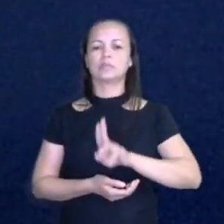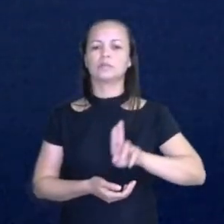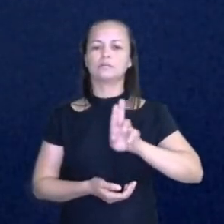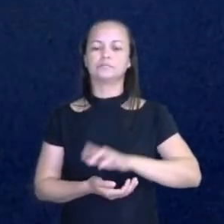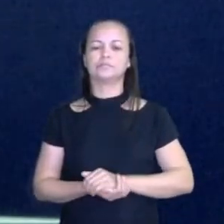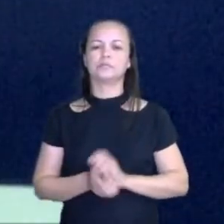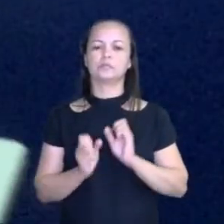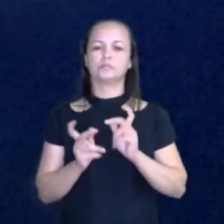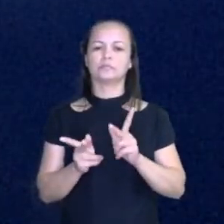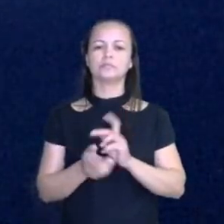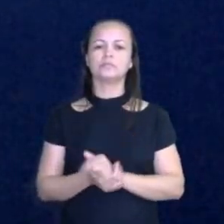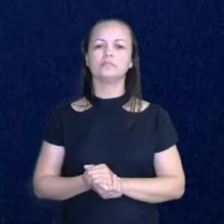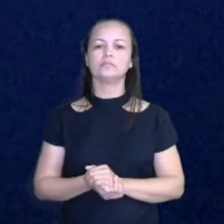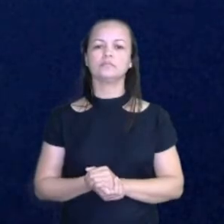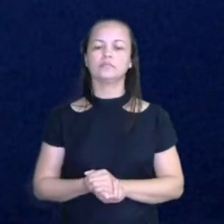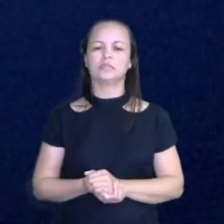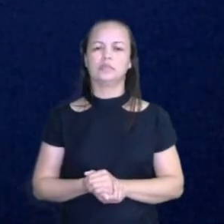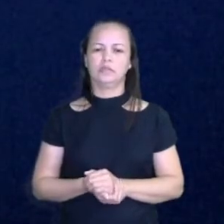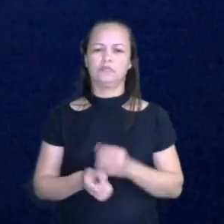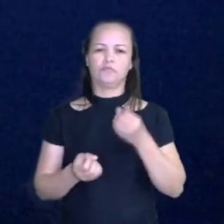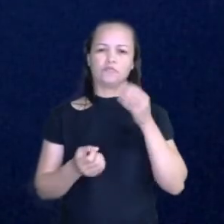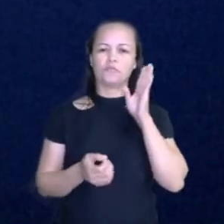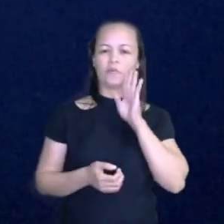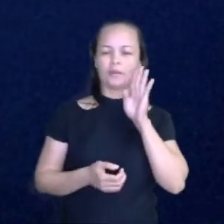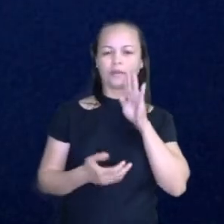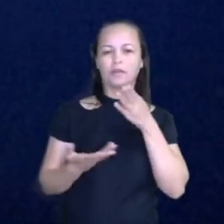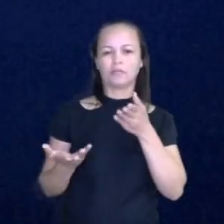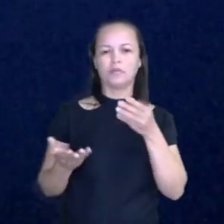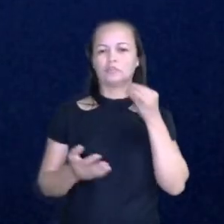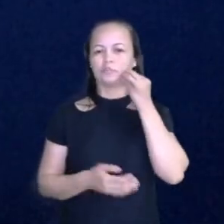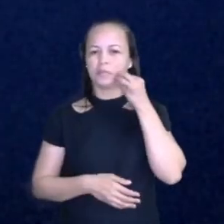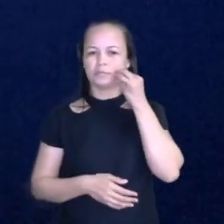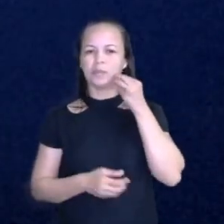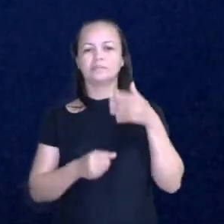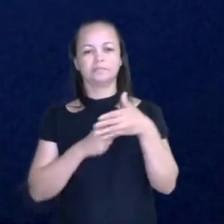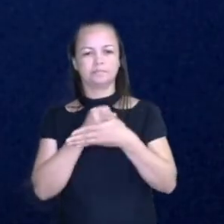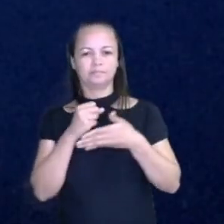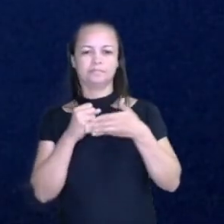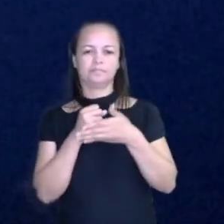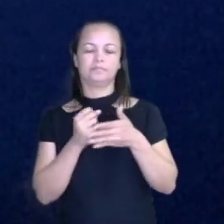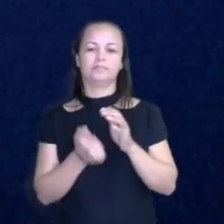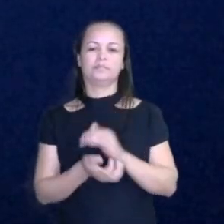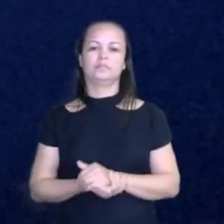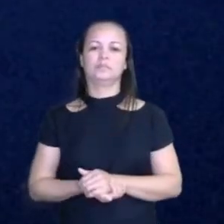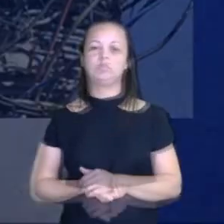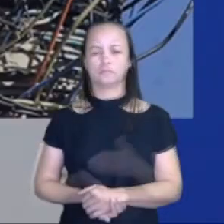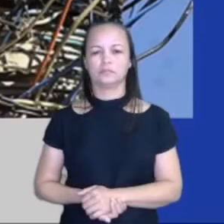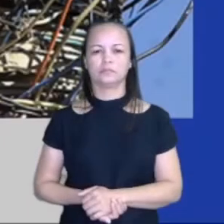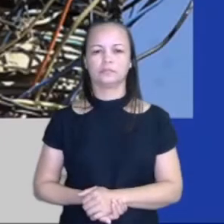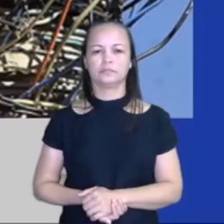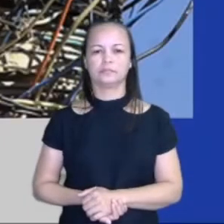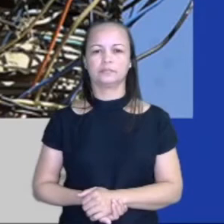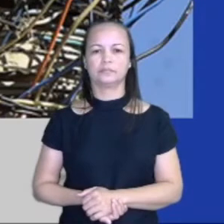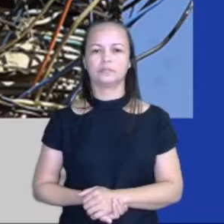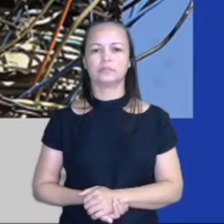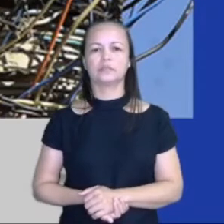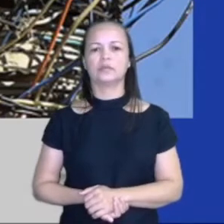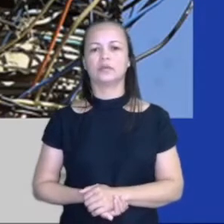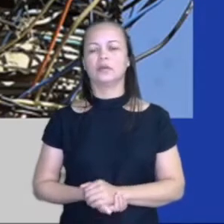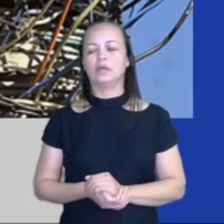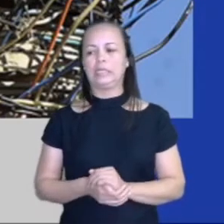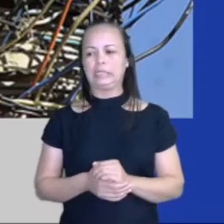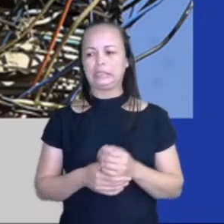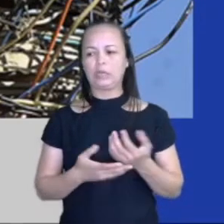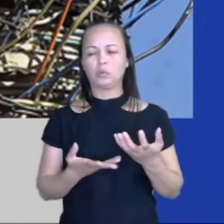ok foi legal aí ver se experimento básico Então vamos para Oi hoje lado aqui e um curto-circuito